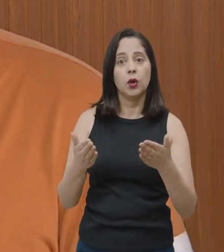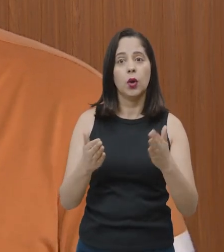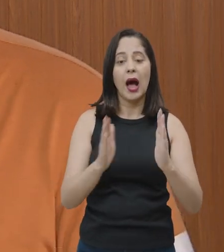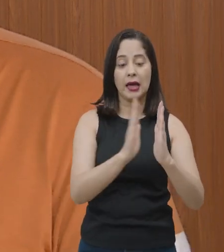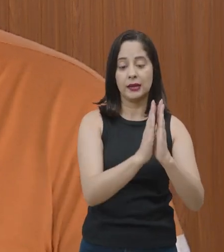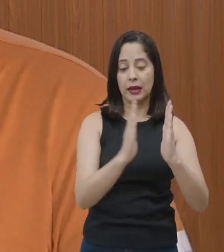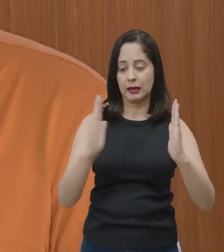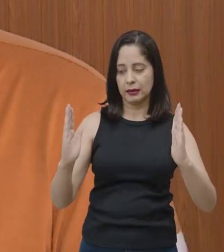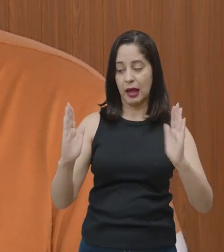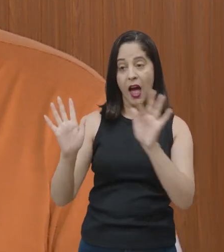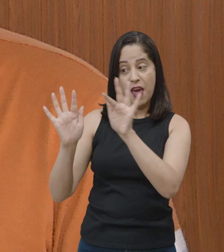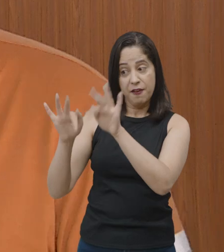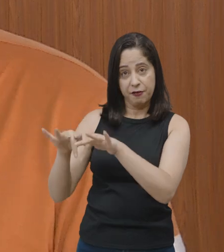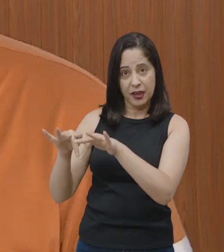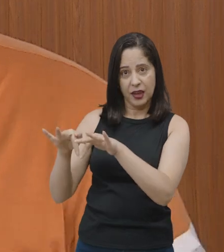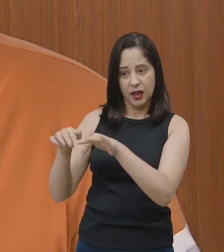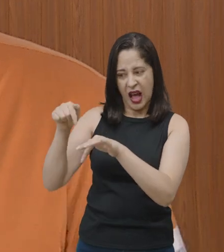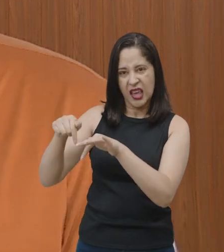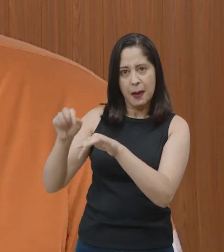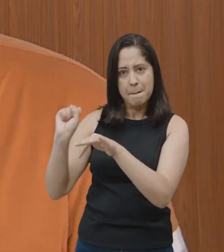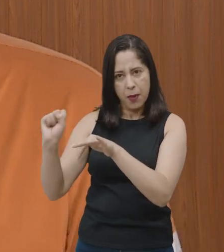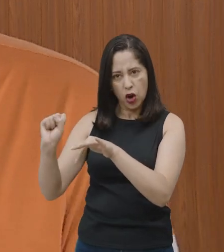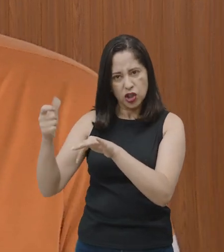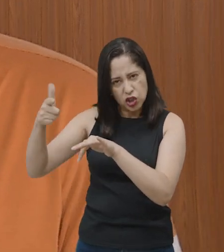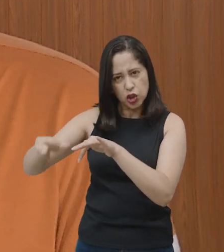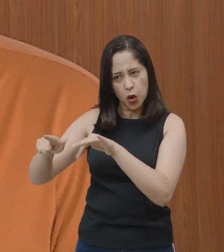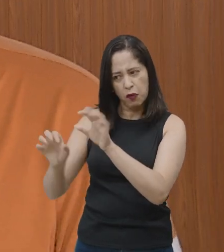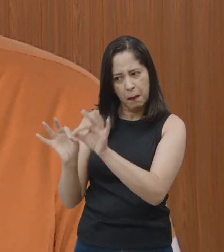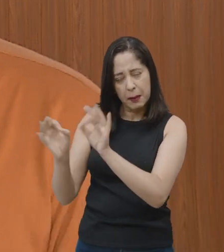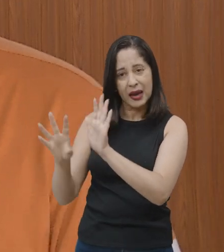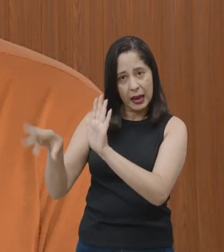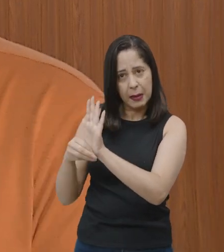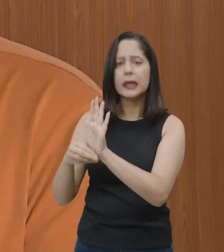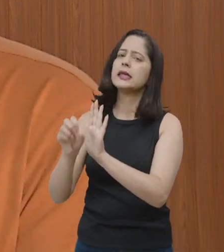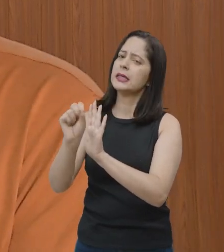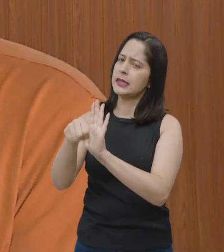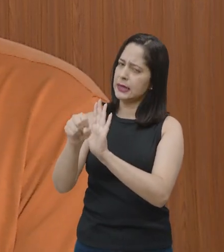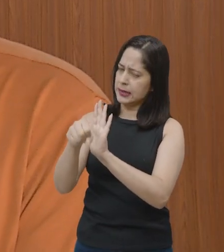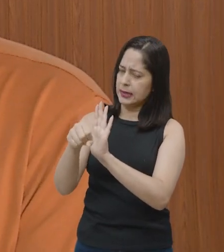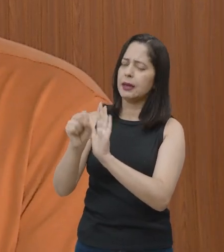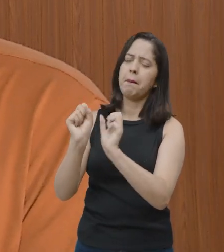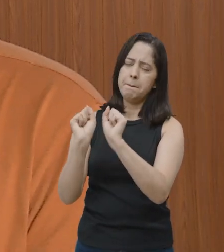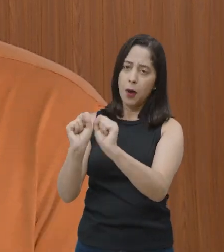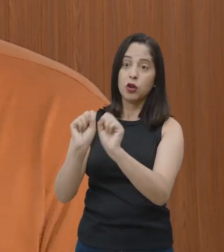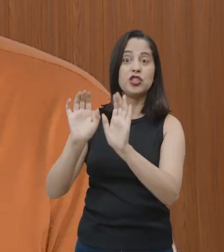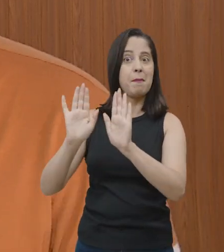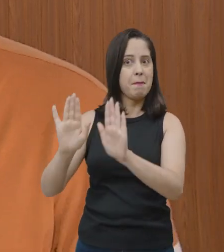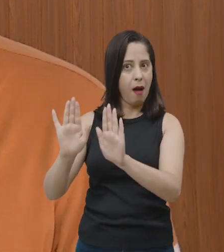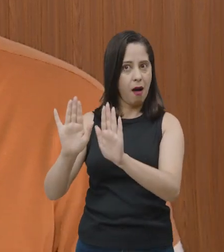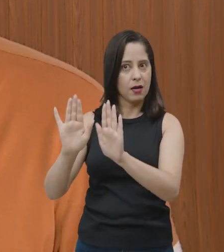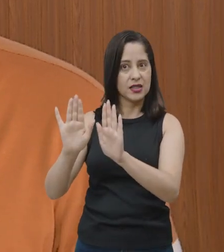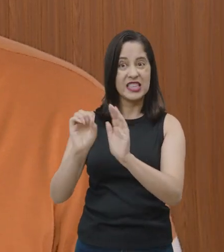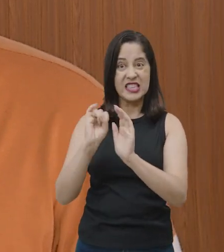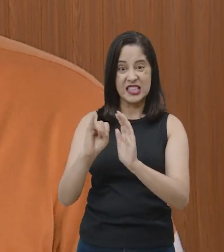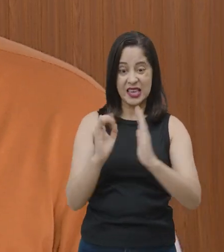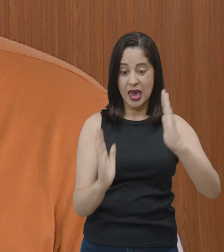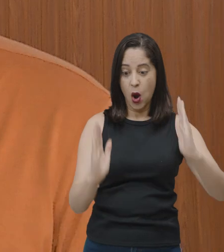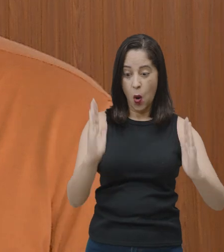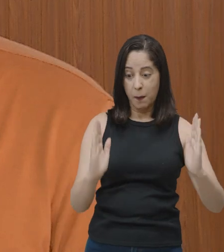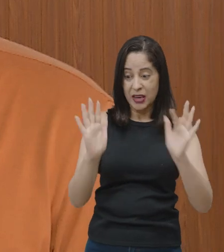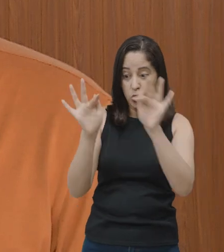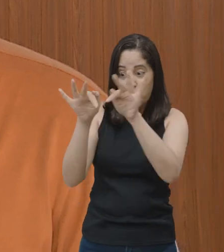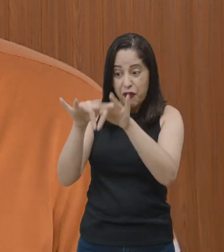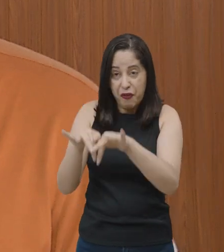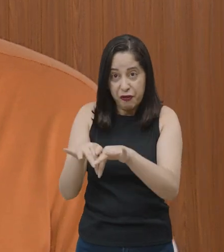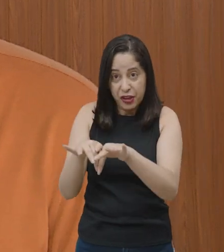Pode ser apresentada emenda, então, depois desse prazo, pode haver apresentação de emenda? Sim, é possível a apresentação de emenda, mas por se